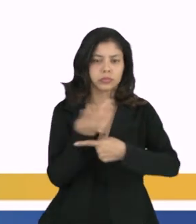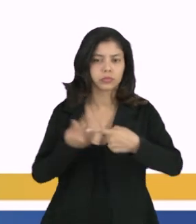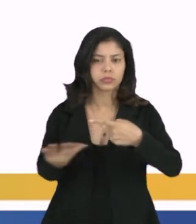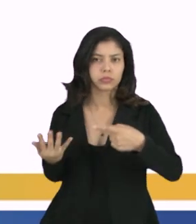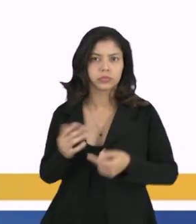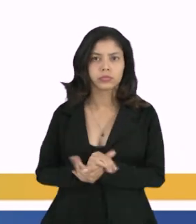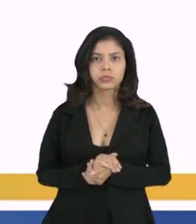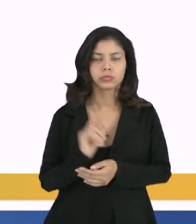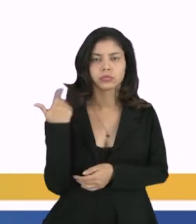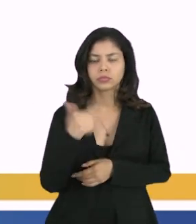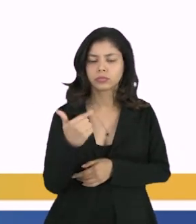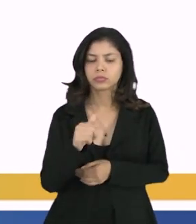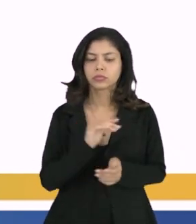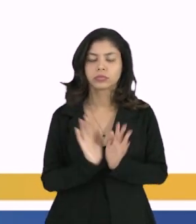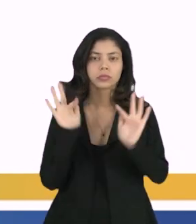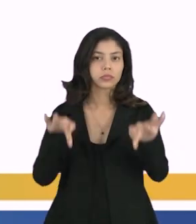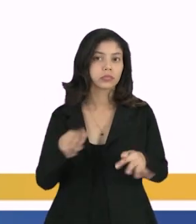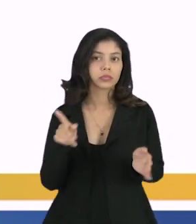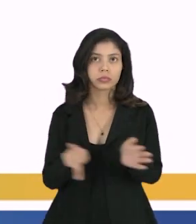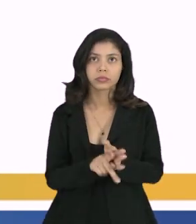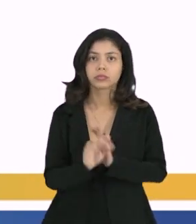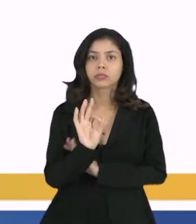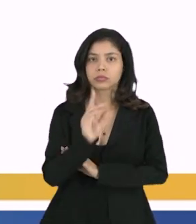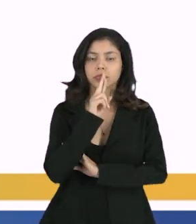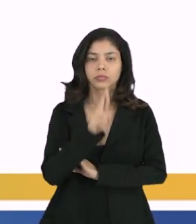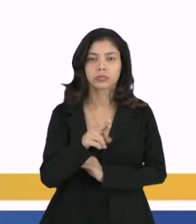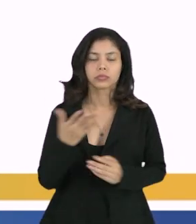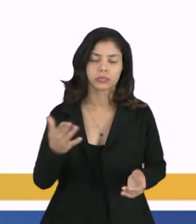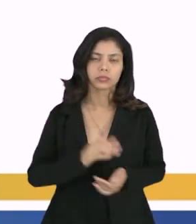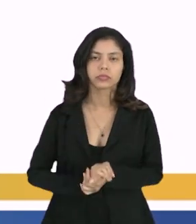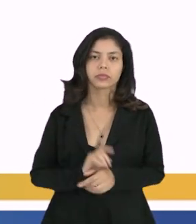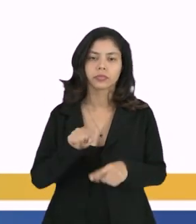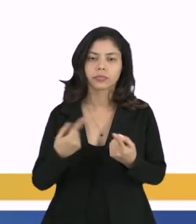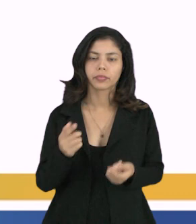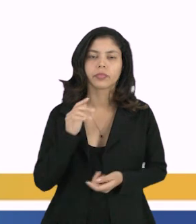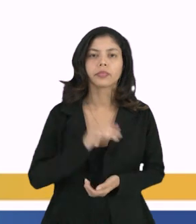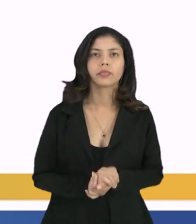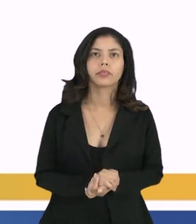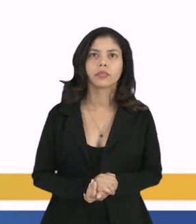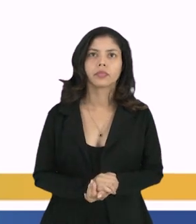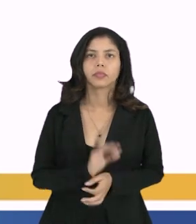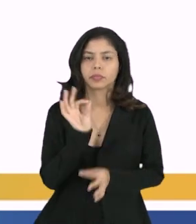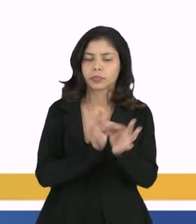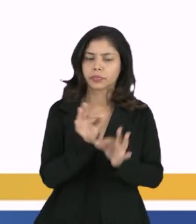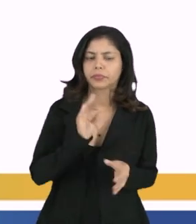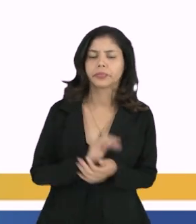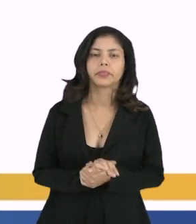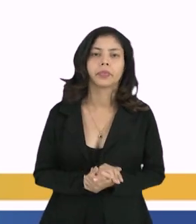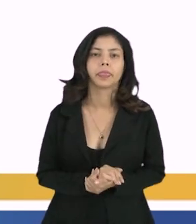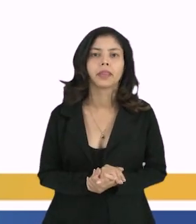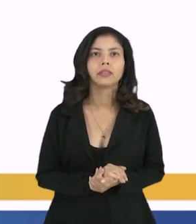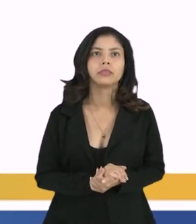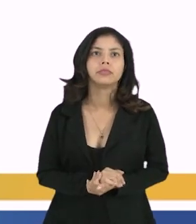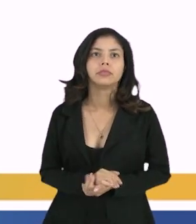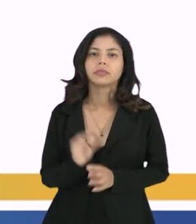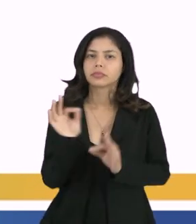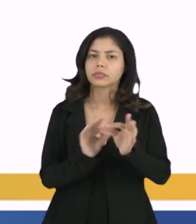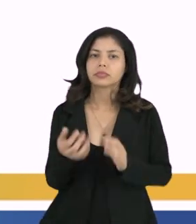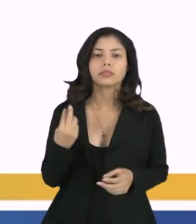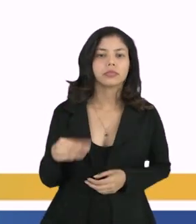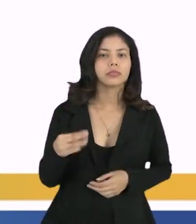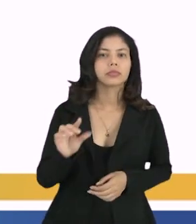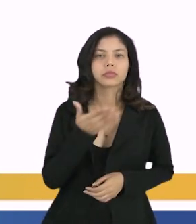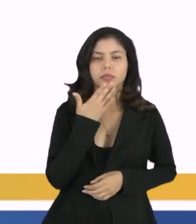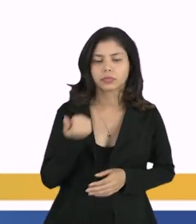fracionárias, nós não teríamos infinitas soluções para esse problema, mas sim infinitas. Daria para calcular aí com umas ferramentas de